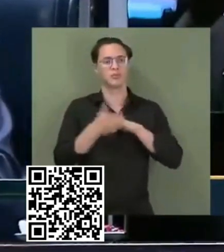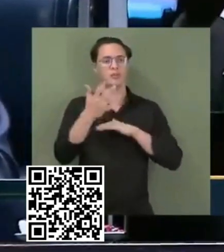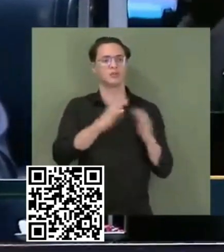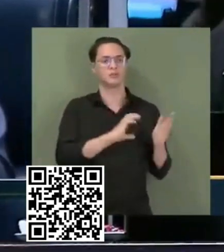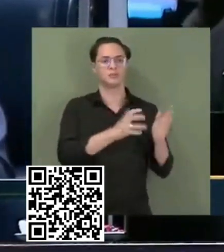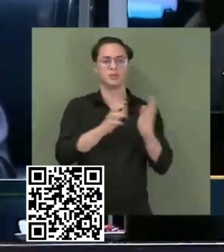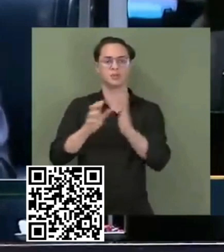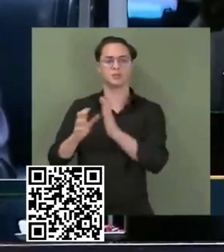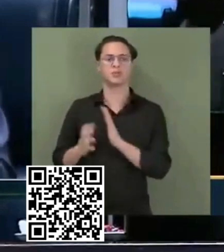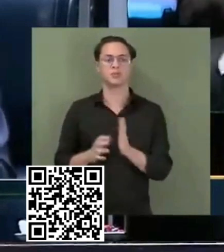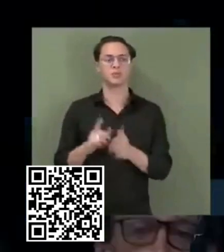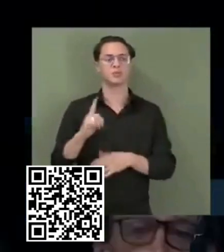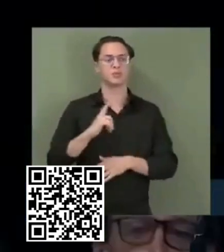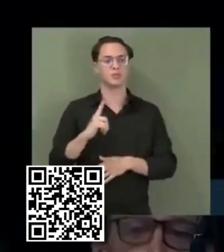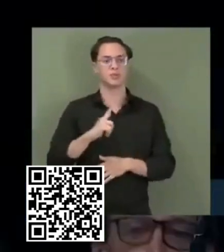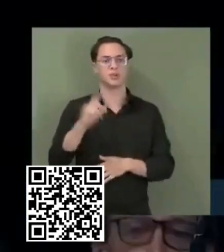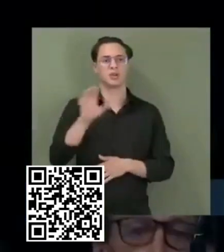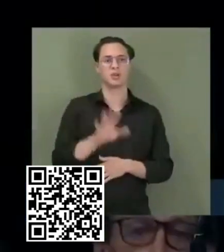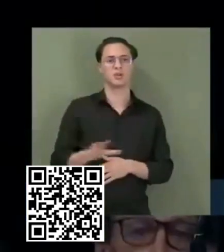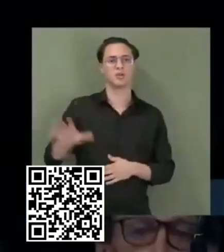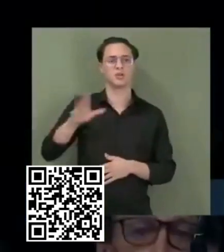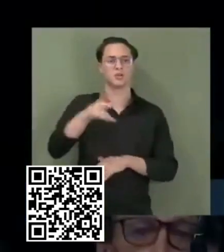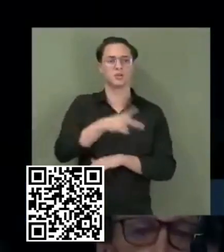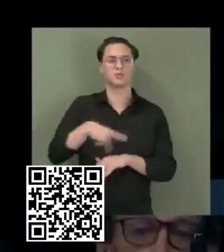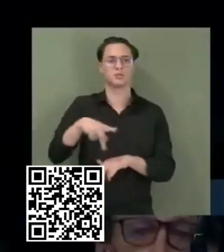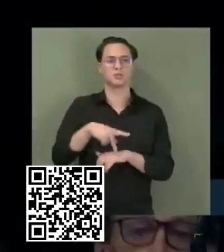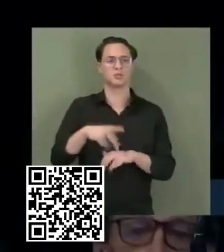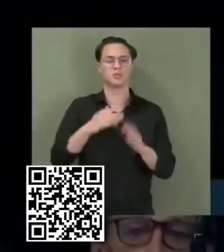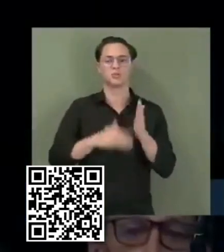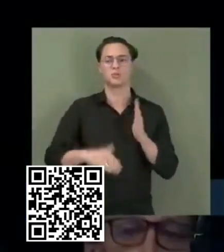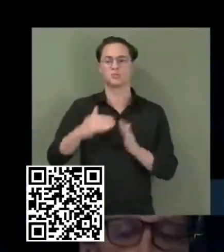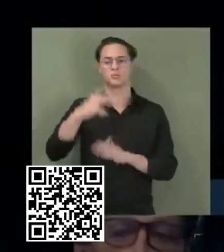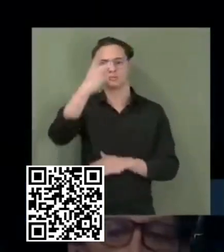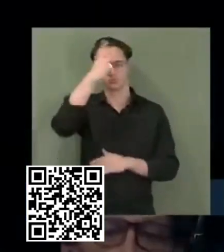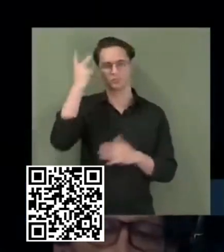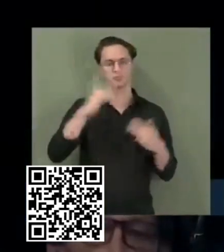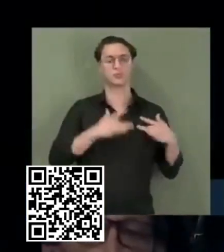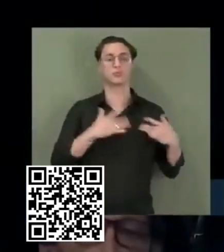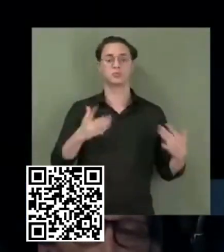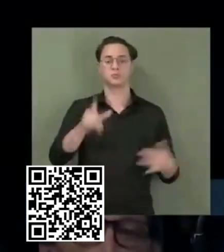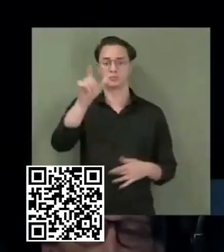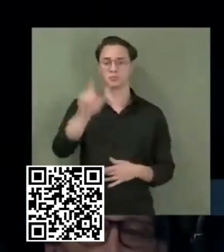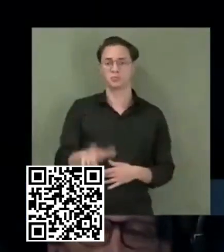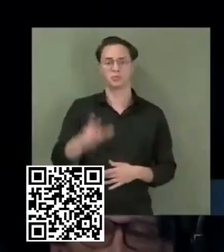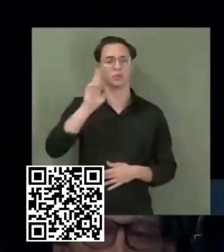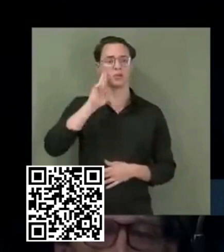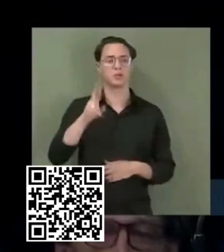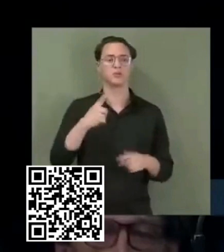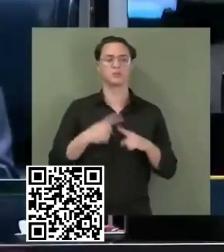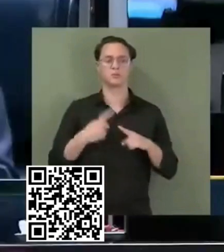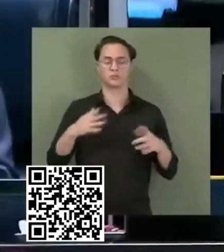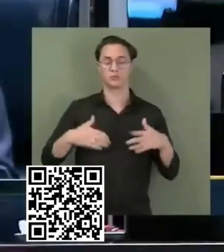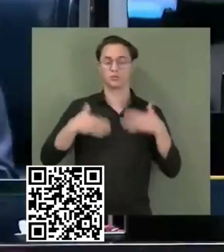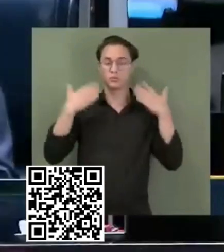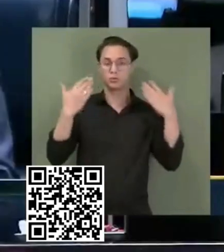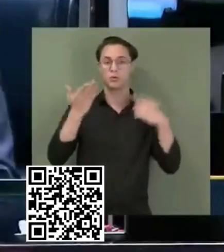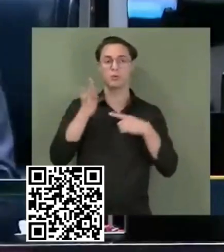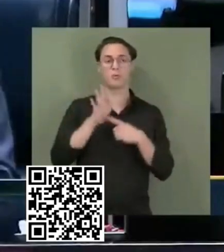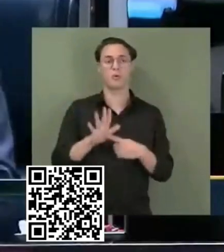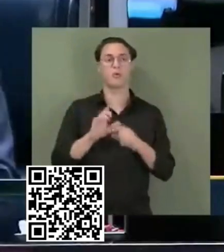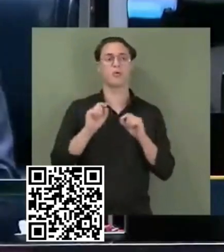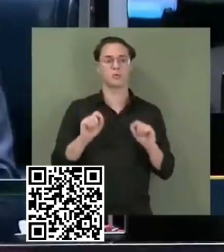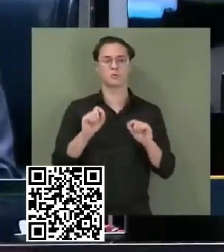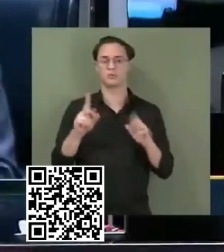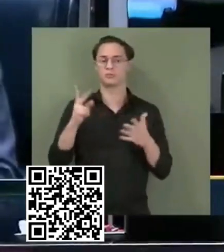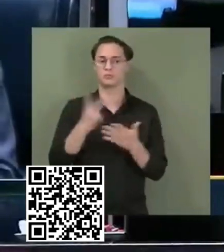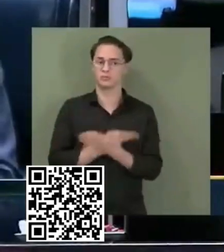partidos políticos, de várias regiões do país, todos se solidarizando com Vossa Excelência, o que é revelador de que